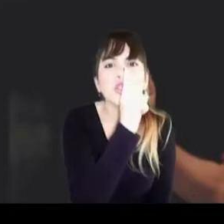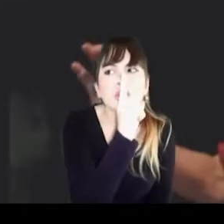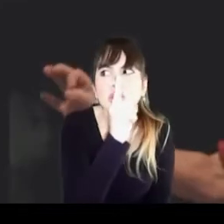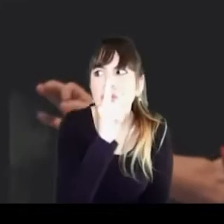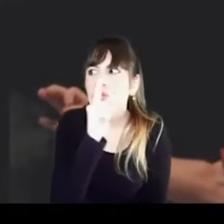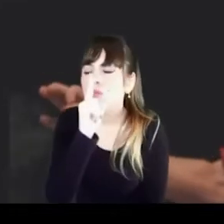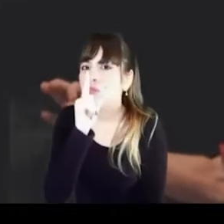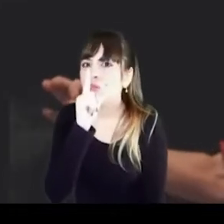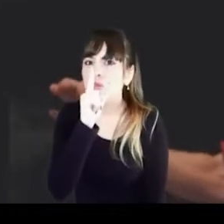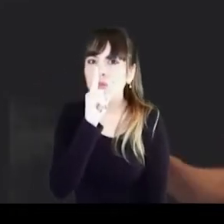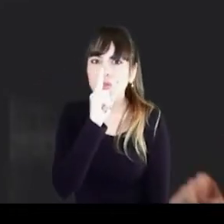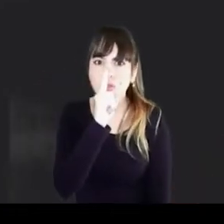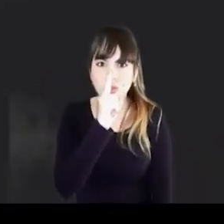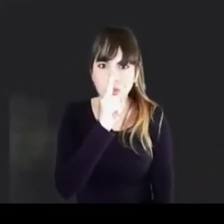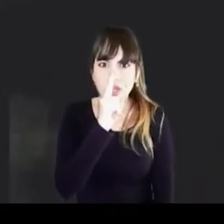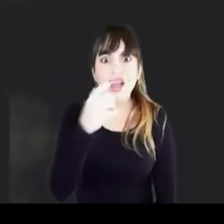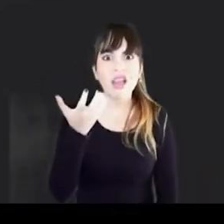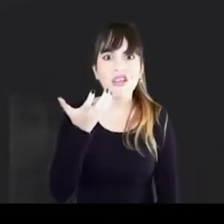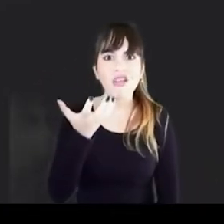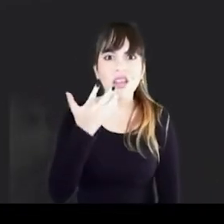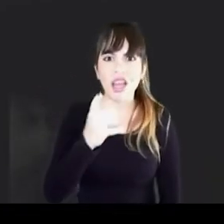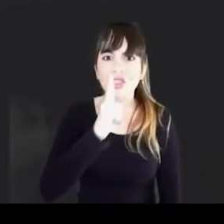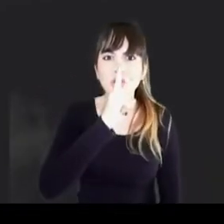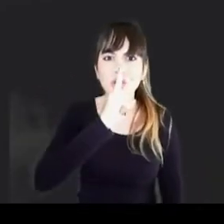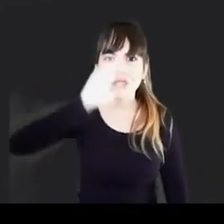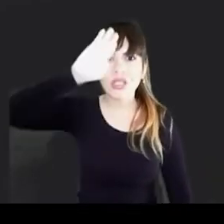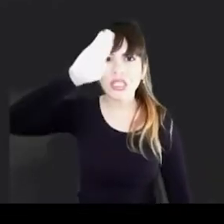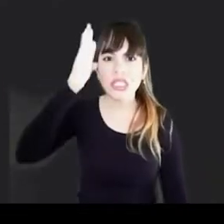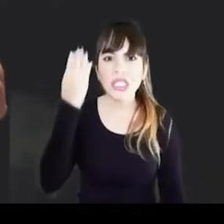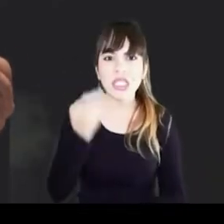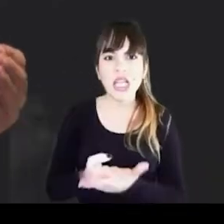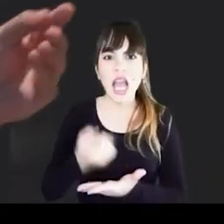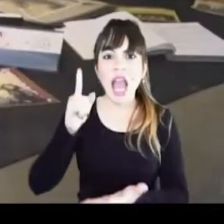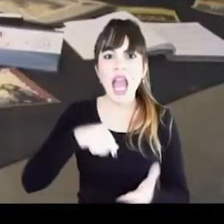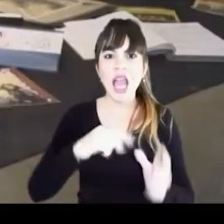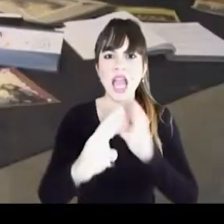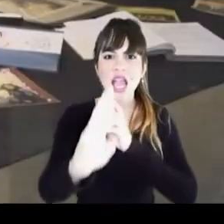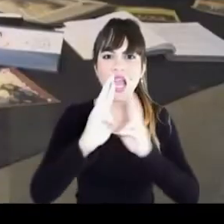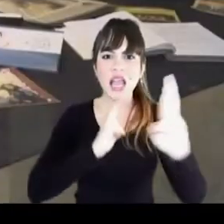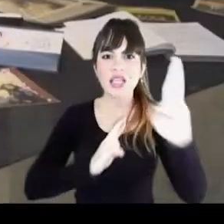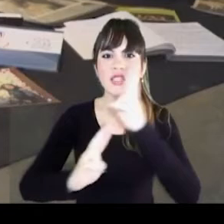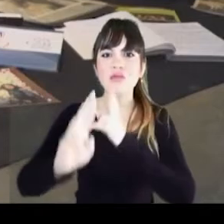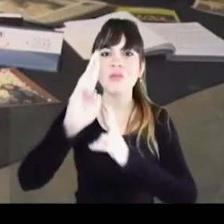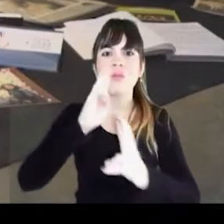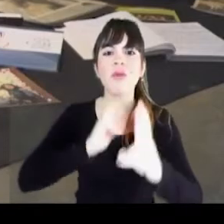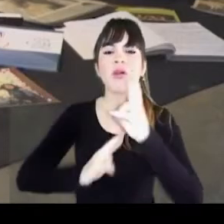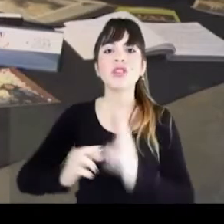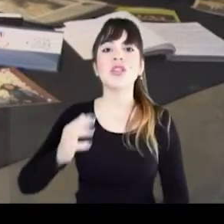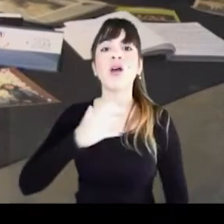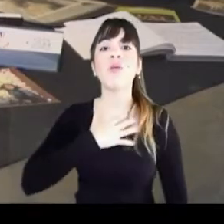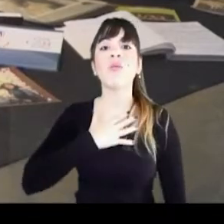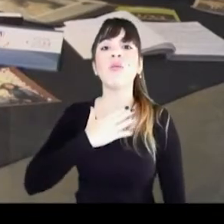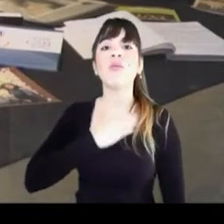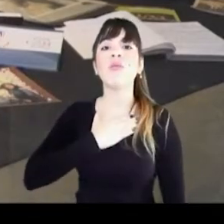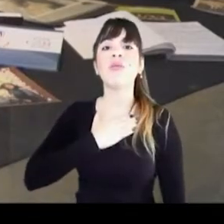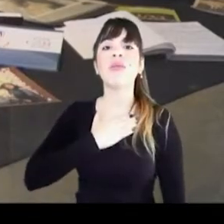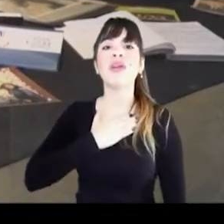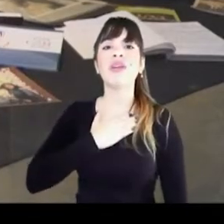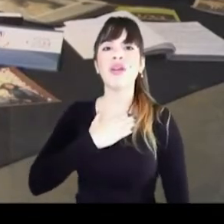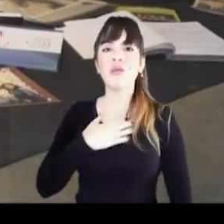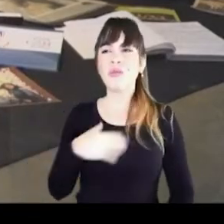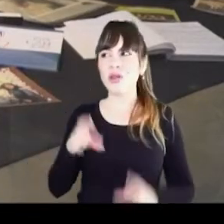silencio. Quero acreditar que o silêncio é a resposta ao meu